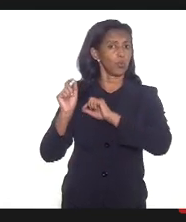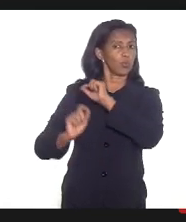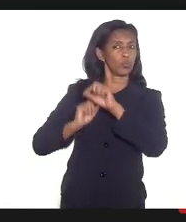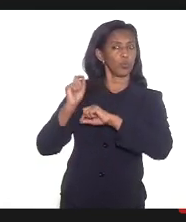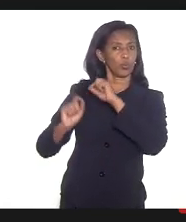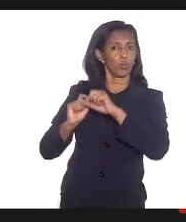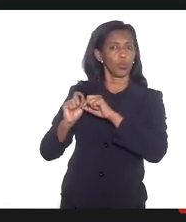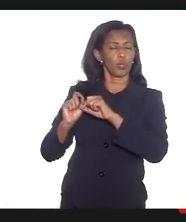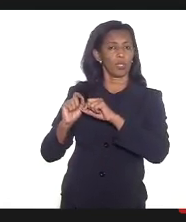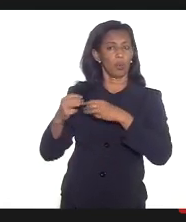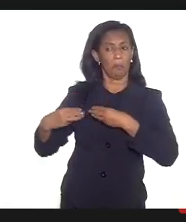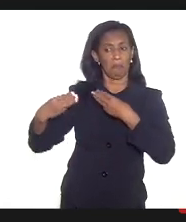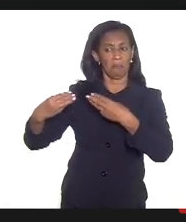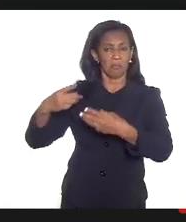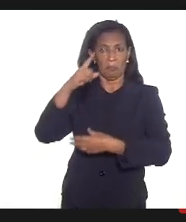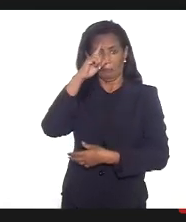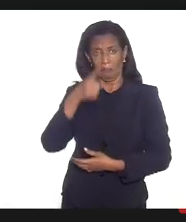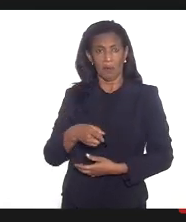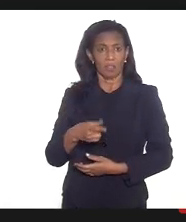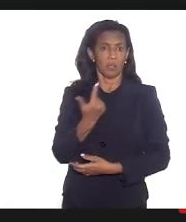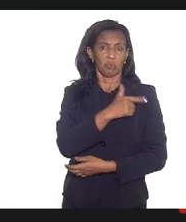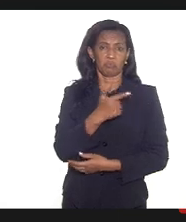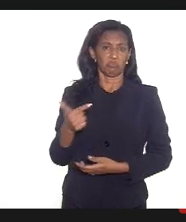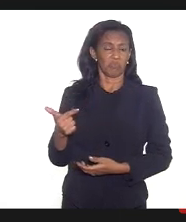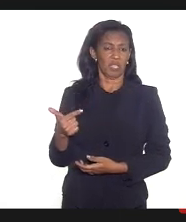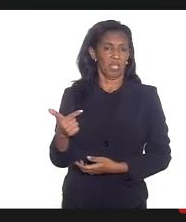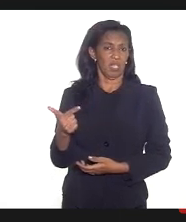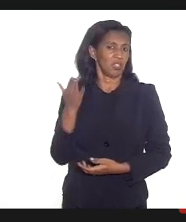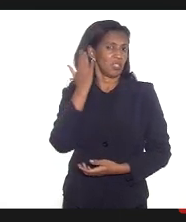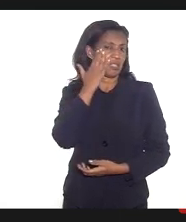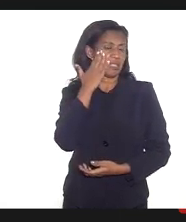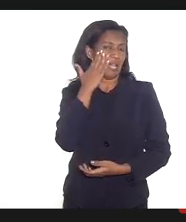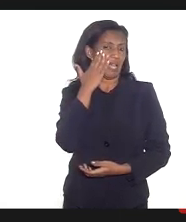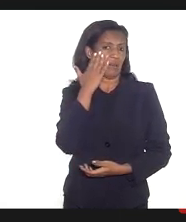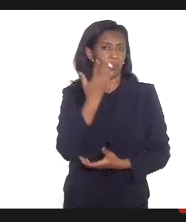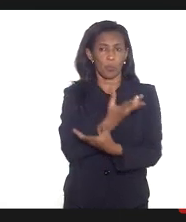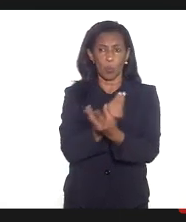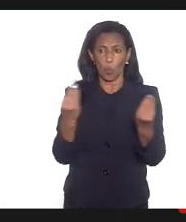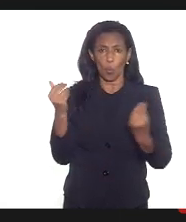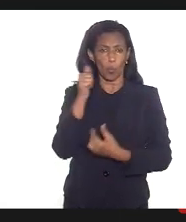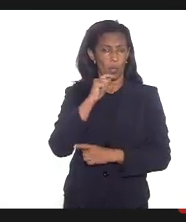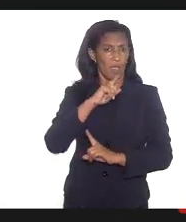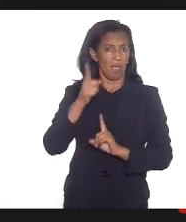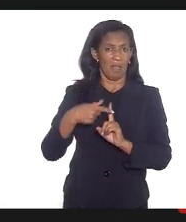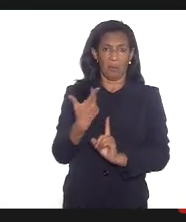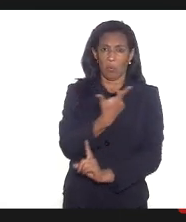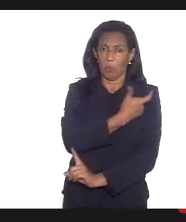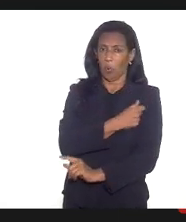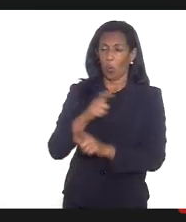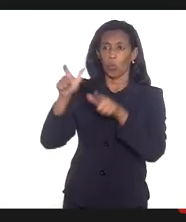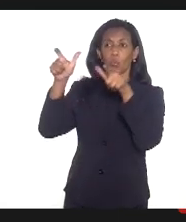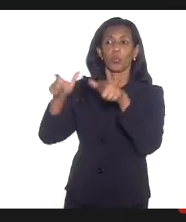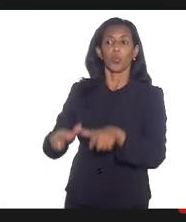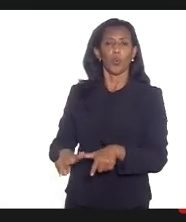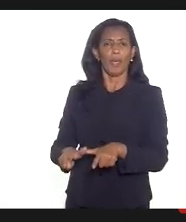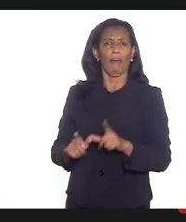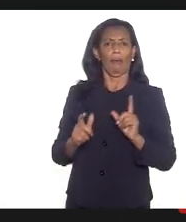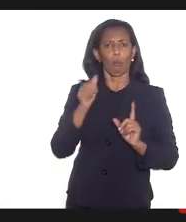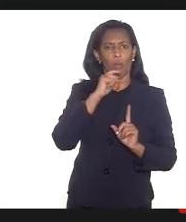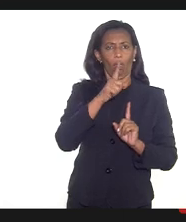O que a gente tá vendo na prática muita gestante não estão tomando a vacina muitos locais não